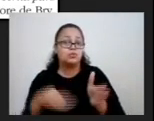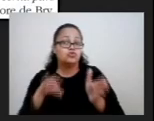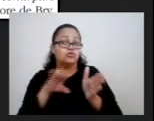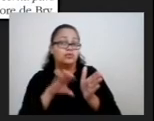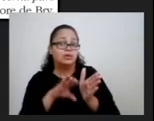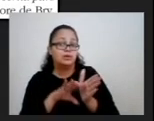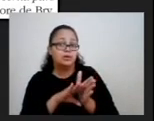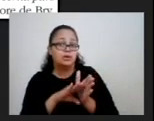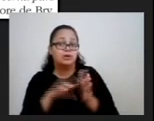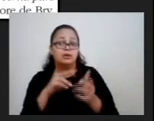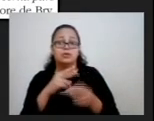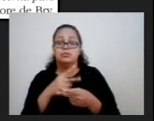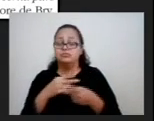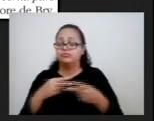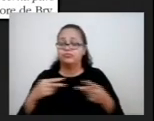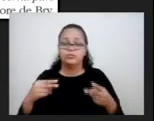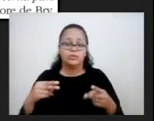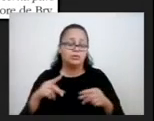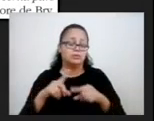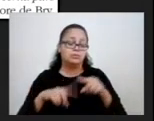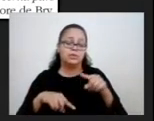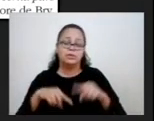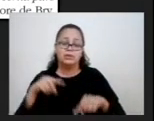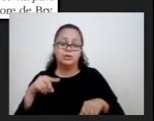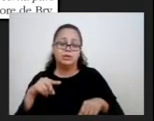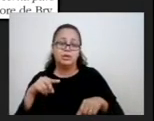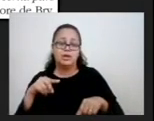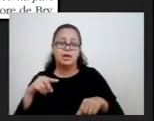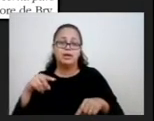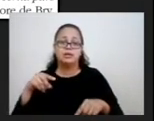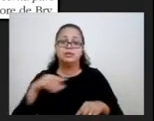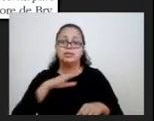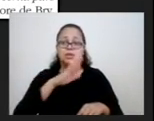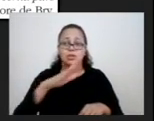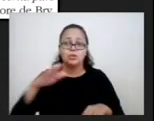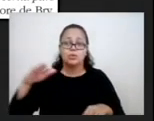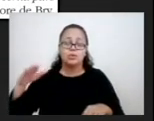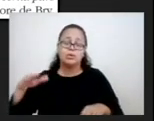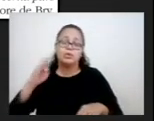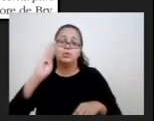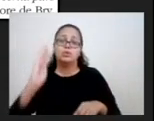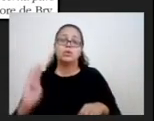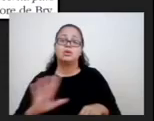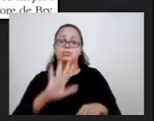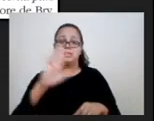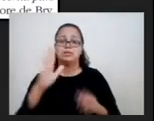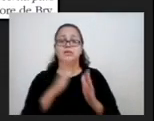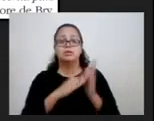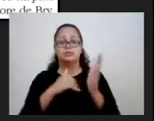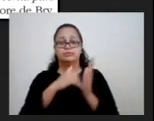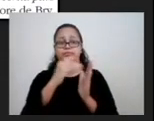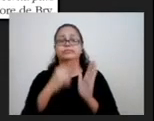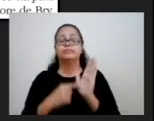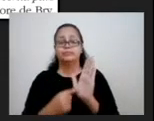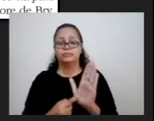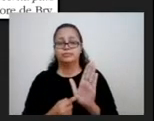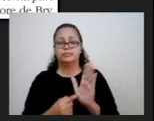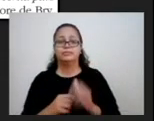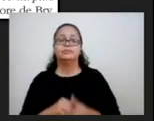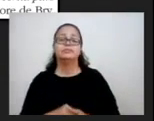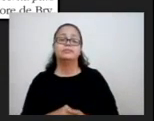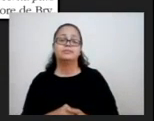produtos, chegando ao Brasil, pouquíssimas cidades no litoral, e essa pintura ela retrata justamente essa